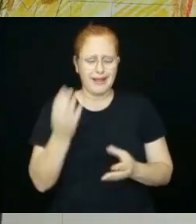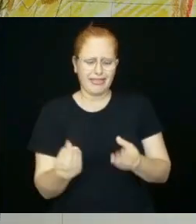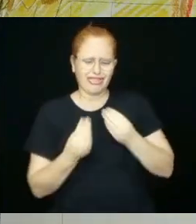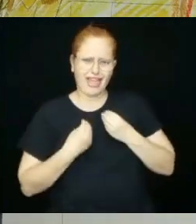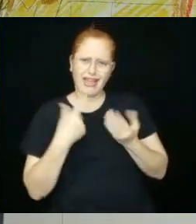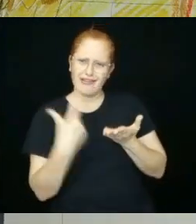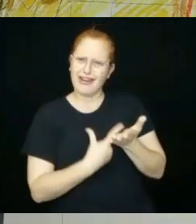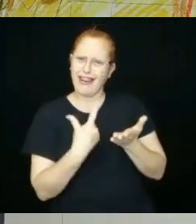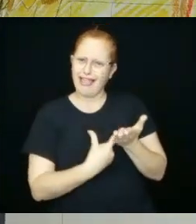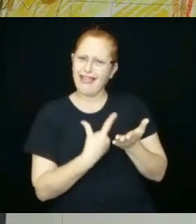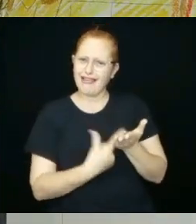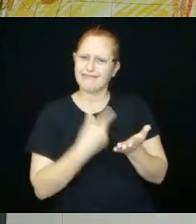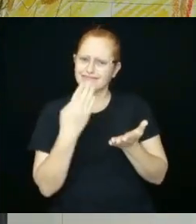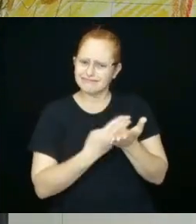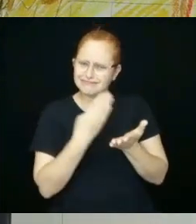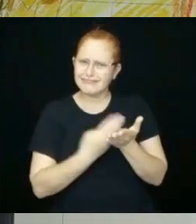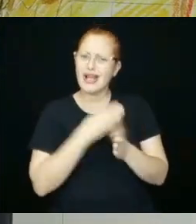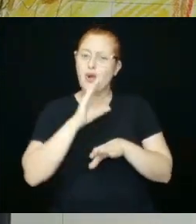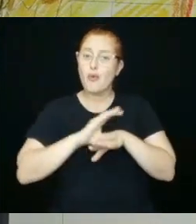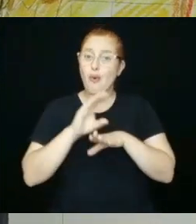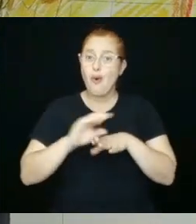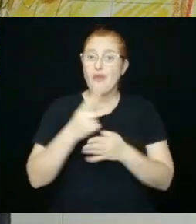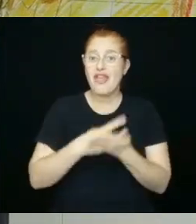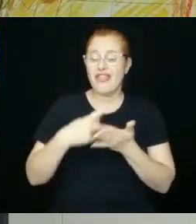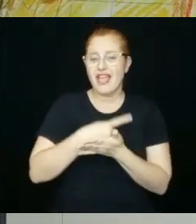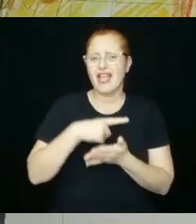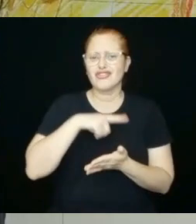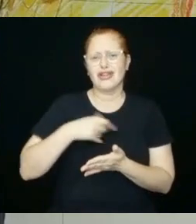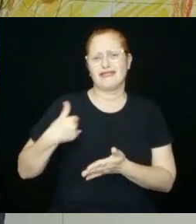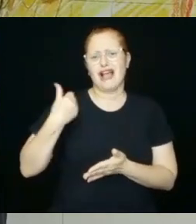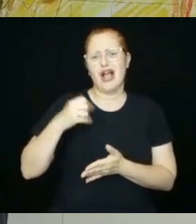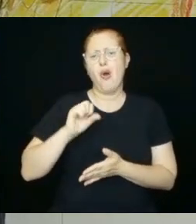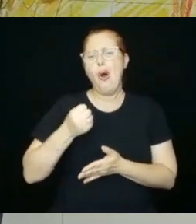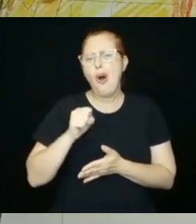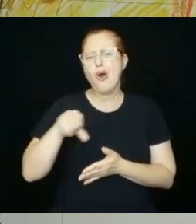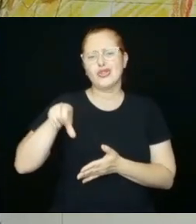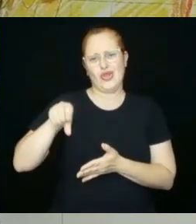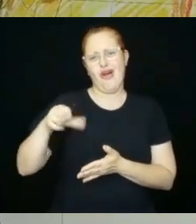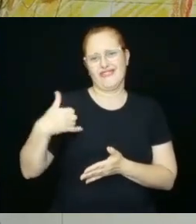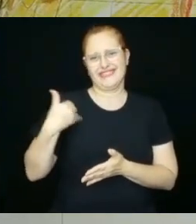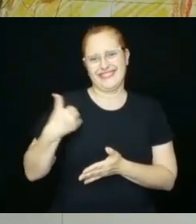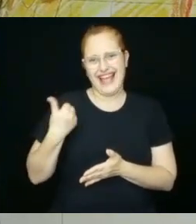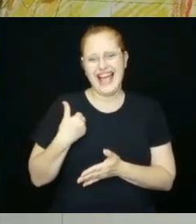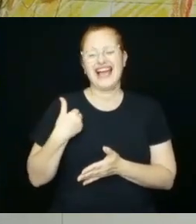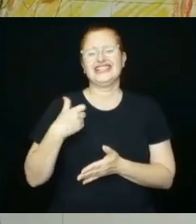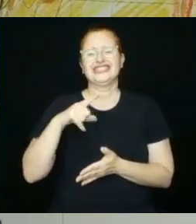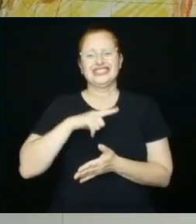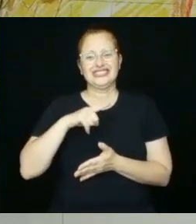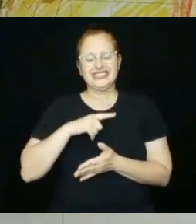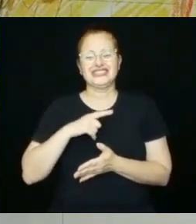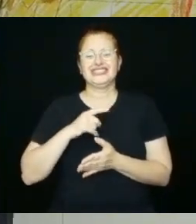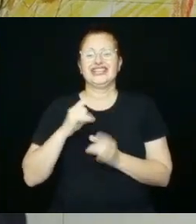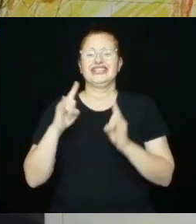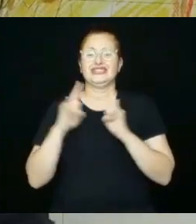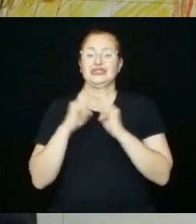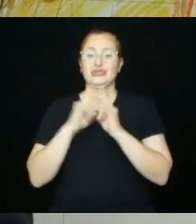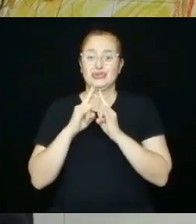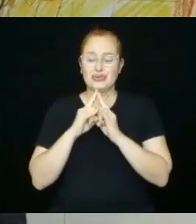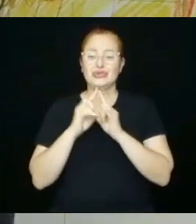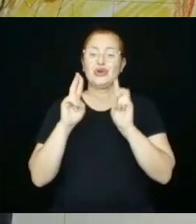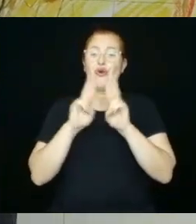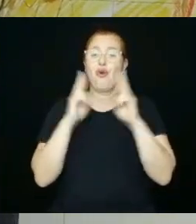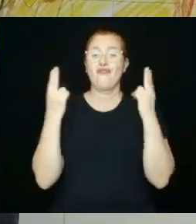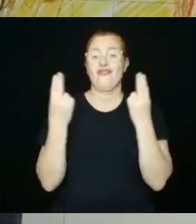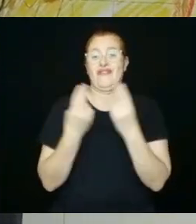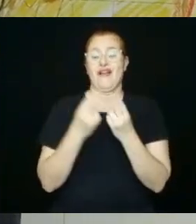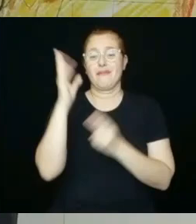catálogos de curso de desenho quando eu tinha uns 8, 9 anos, daquele Instituto Universal Brasileiro, né, que vinha pelo